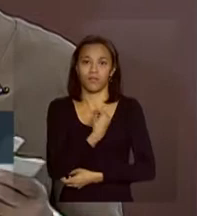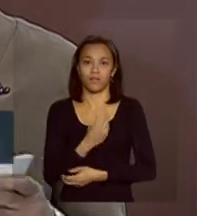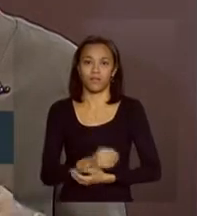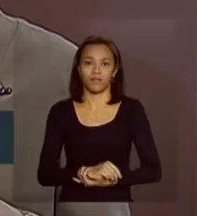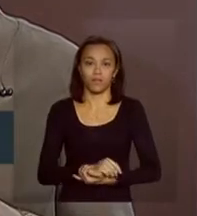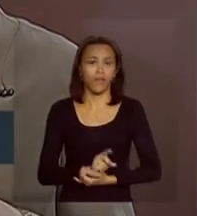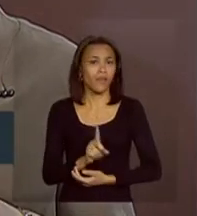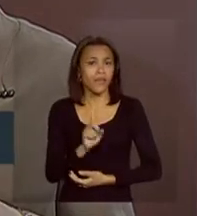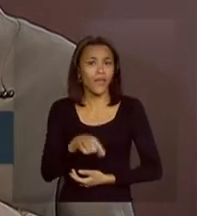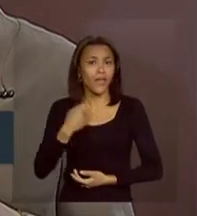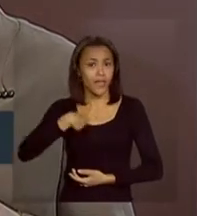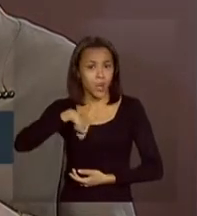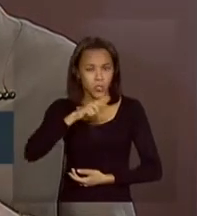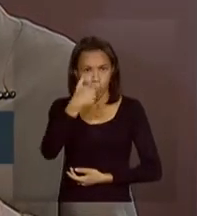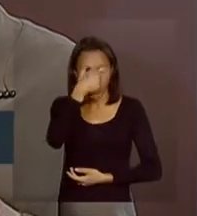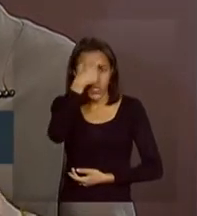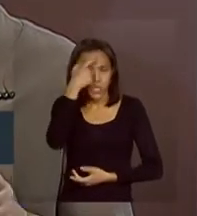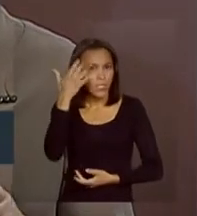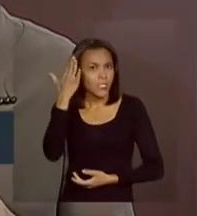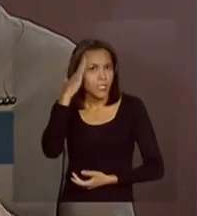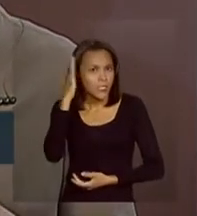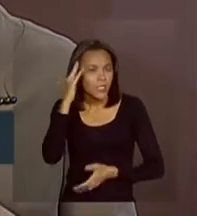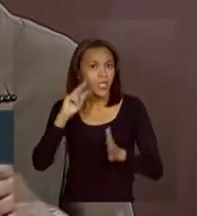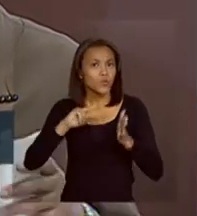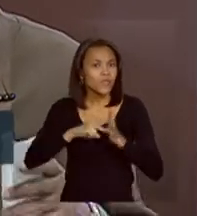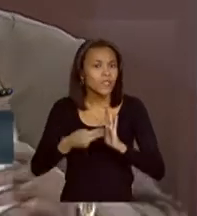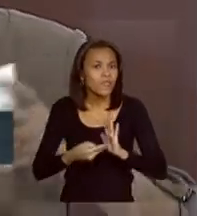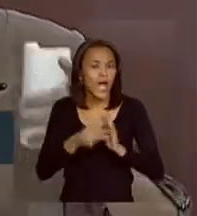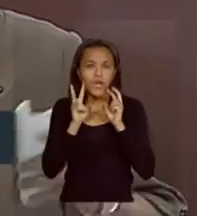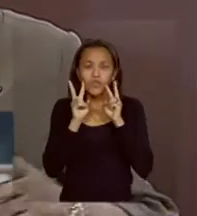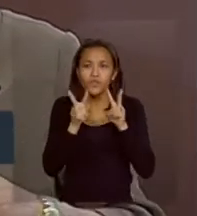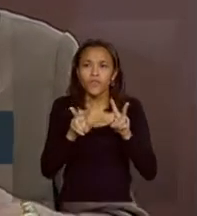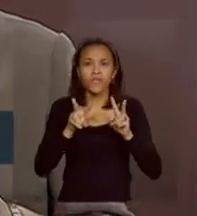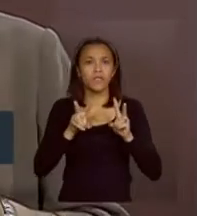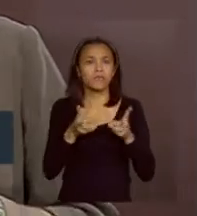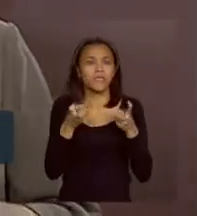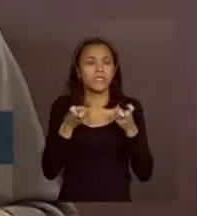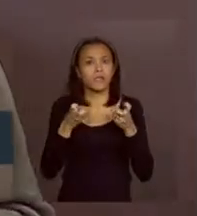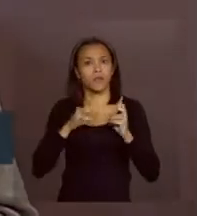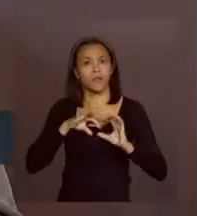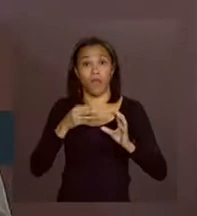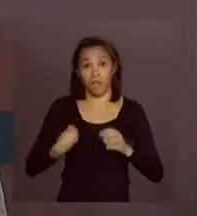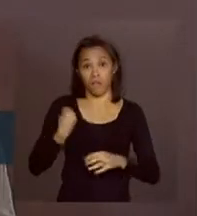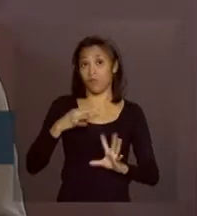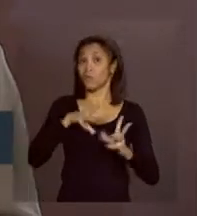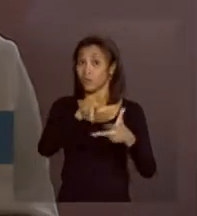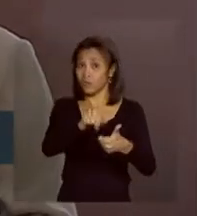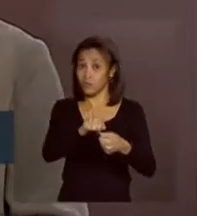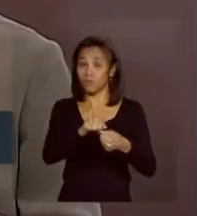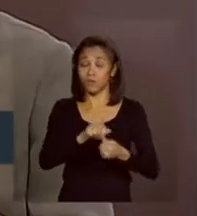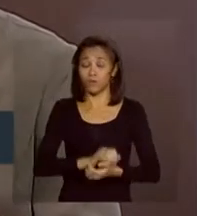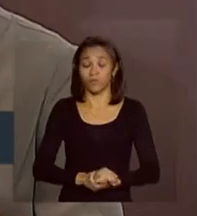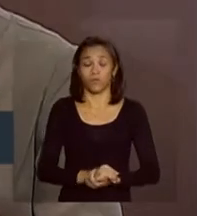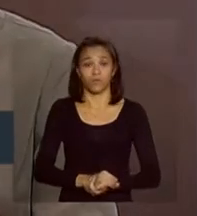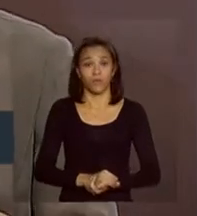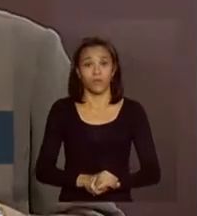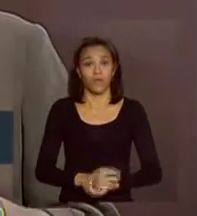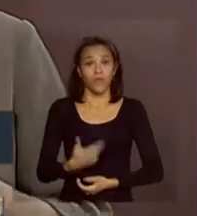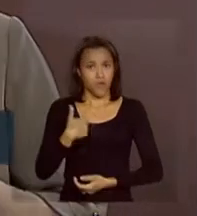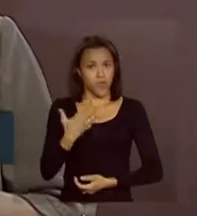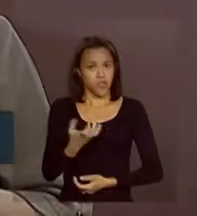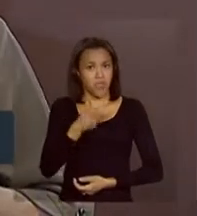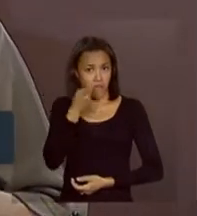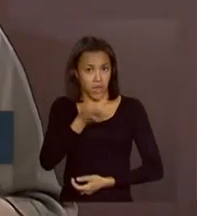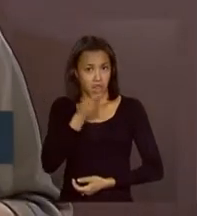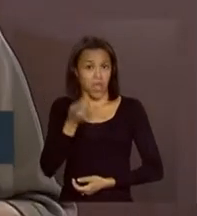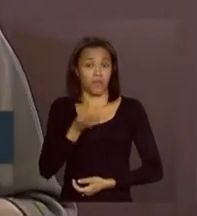a nossa capacidade de interpretar a vida natureza e o mundo eu queria dizer